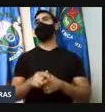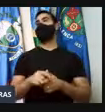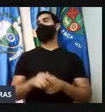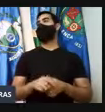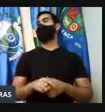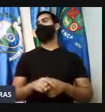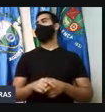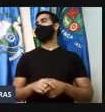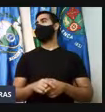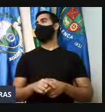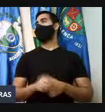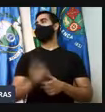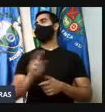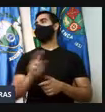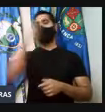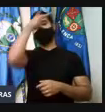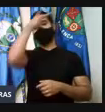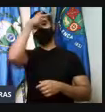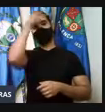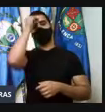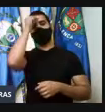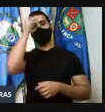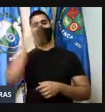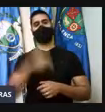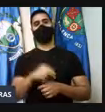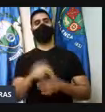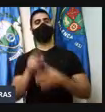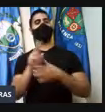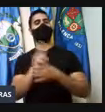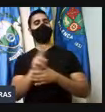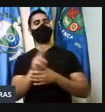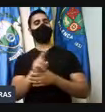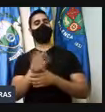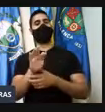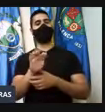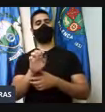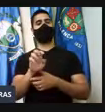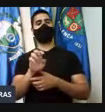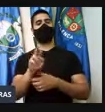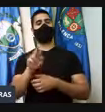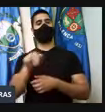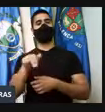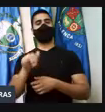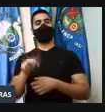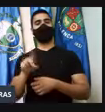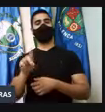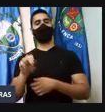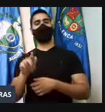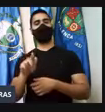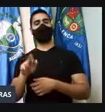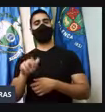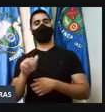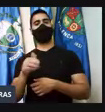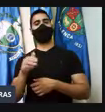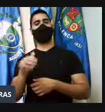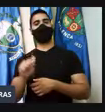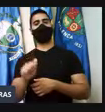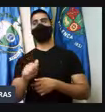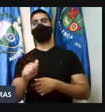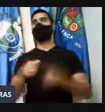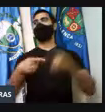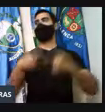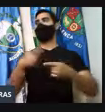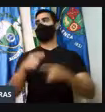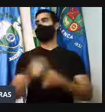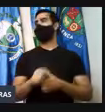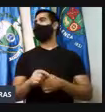excelentíssimo senhor prefeito municipal de Valença, Luiz Fernando Furtado da Graça, dando ainda outras providências. Discussão única e